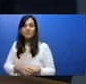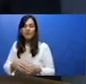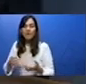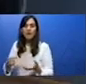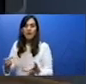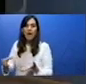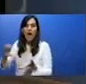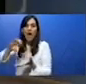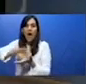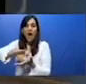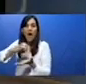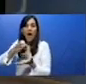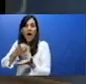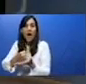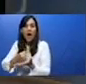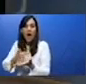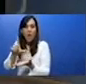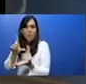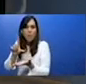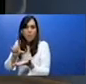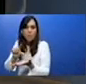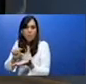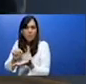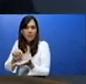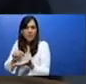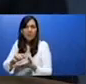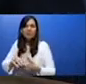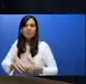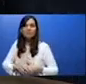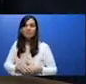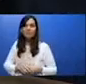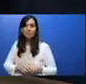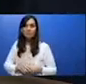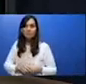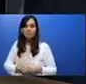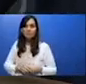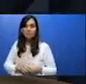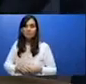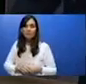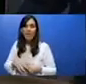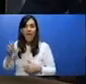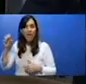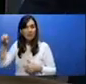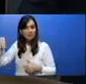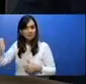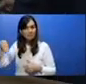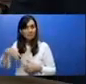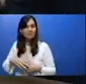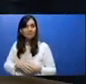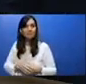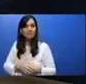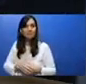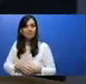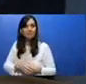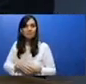Ampulheta, tem um P do pato, então nós colocamos o M, AM.